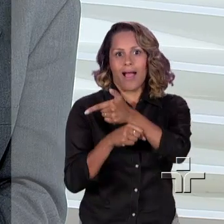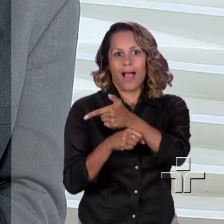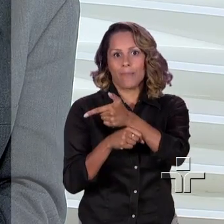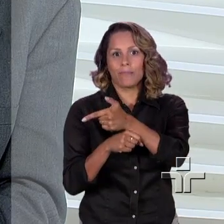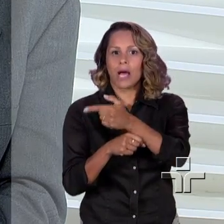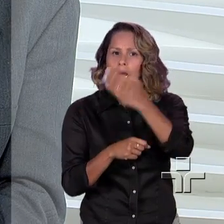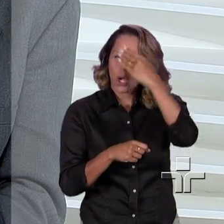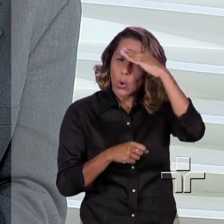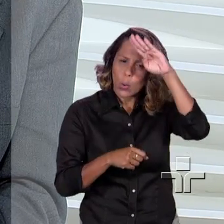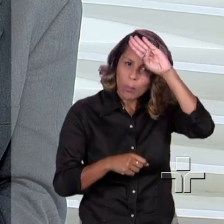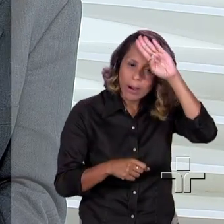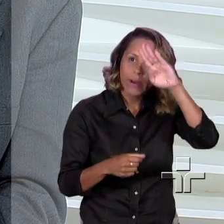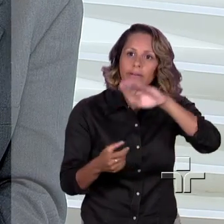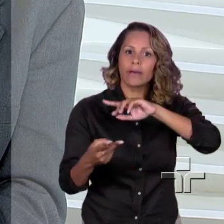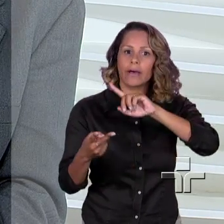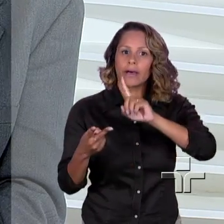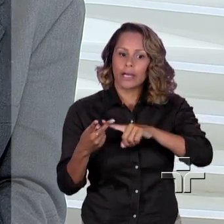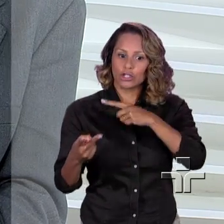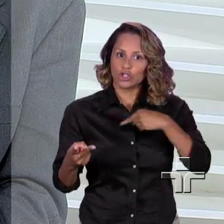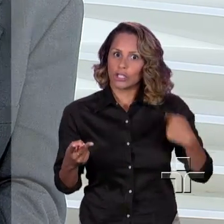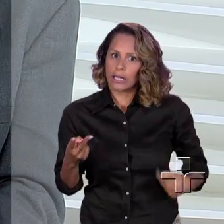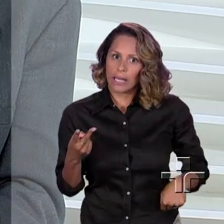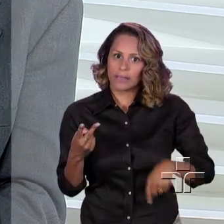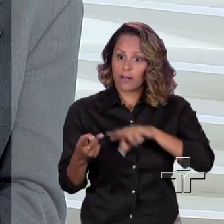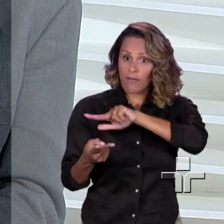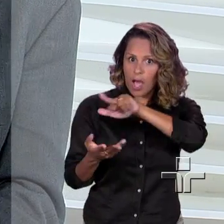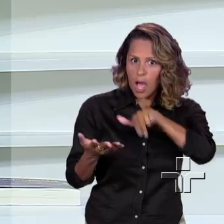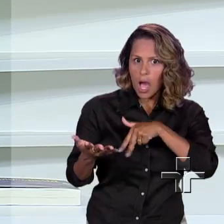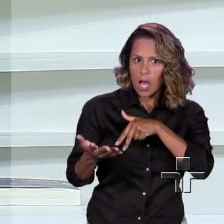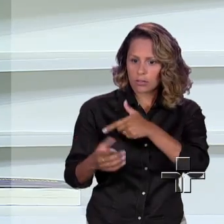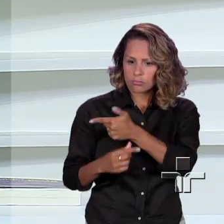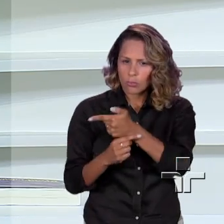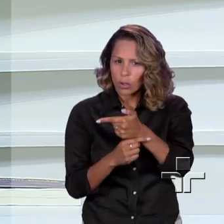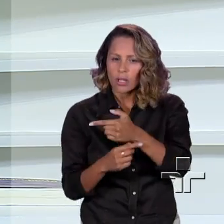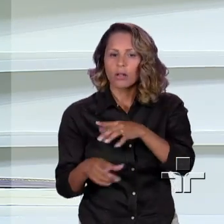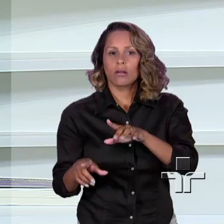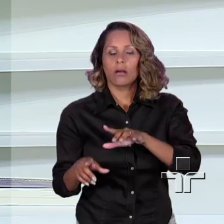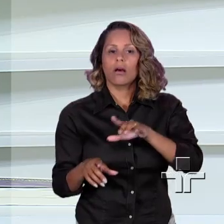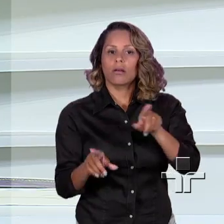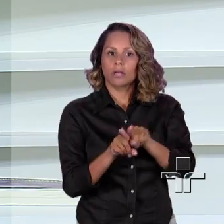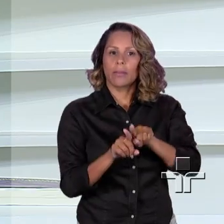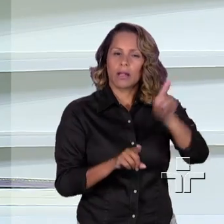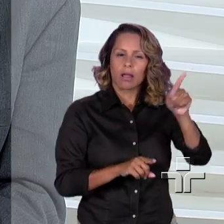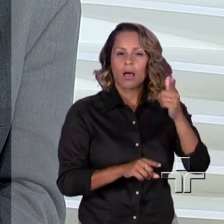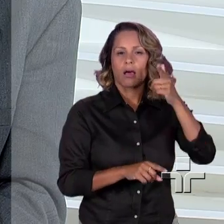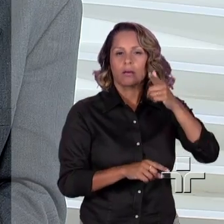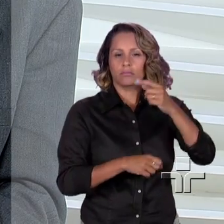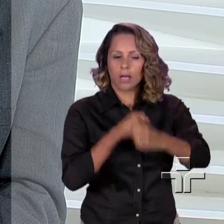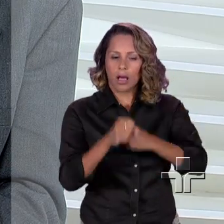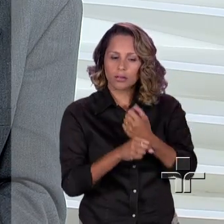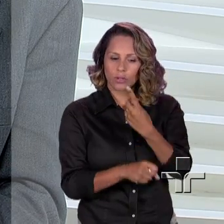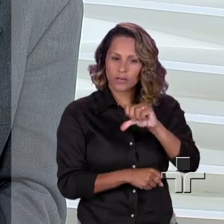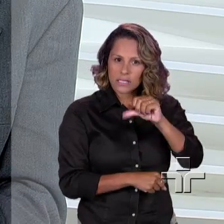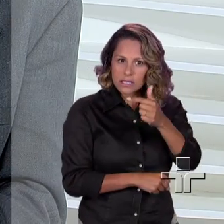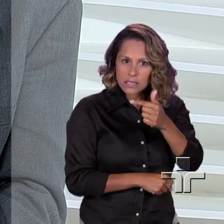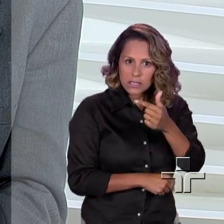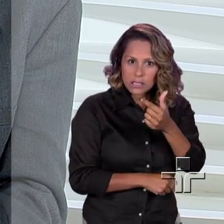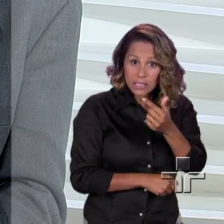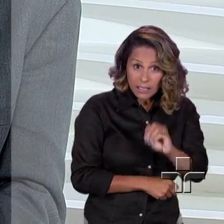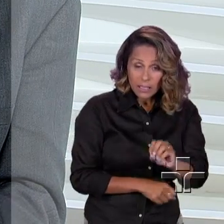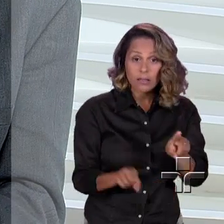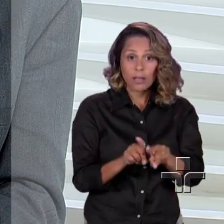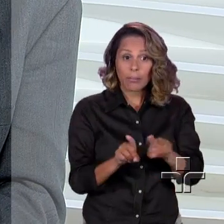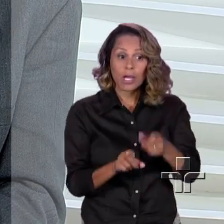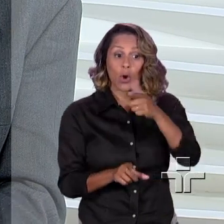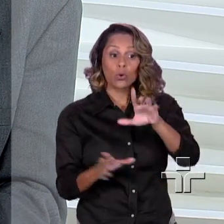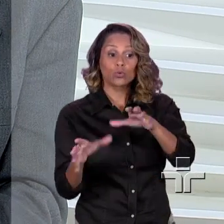depois... Não, ele não usou isso como modelo, mas como os sandinistas derrubaram o governo de Somoza nos anos 70. Então, para ele e